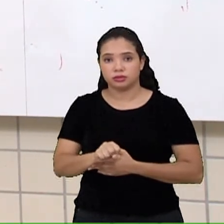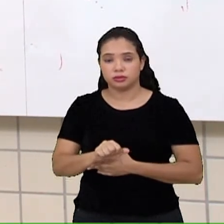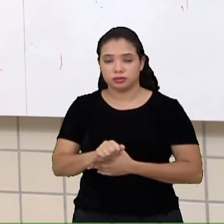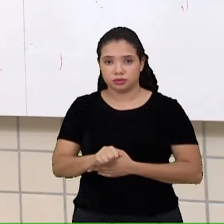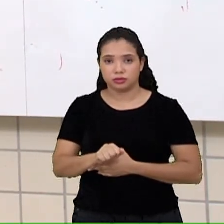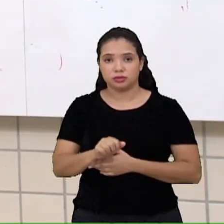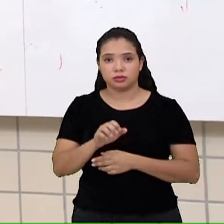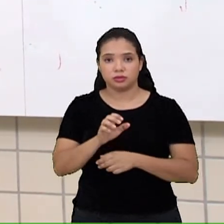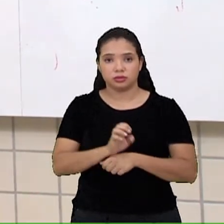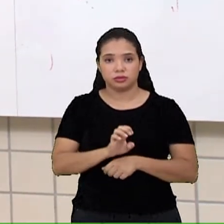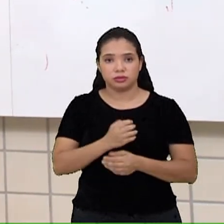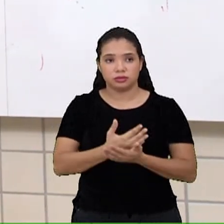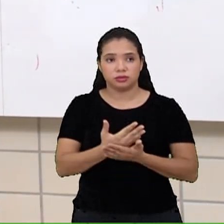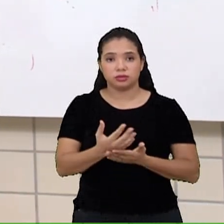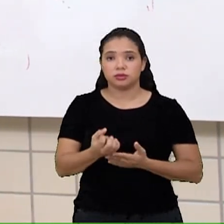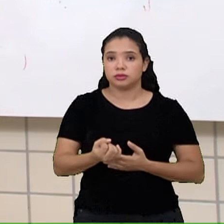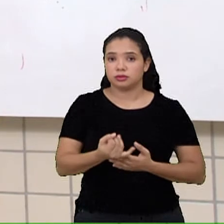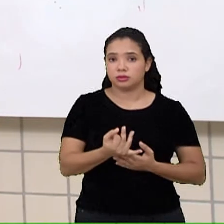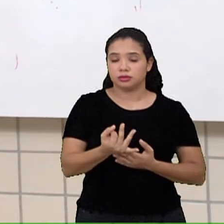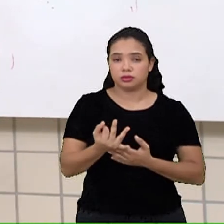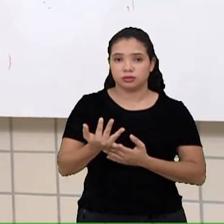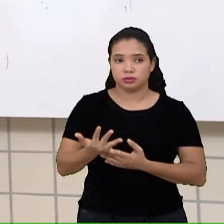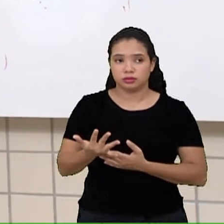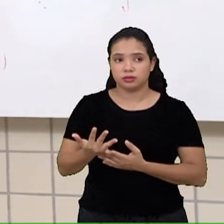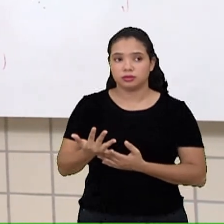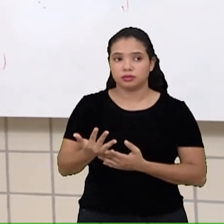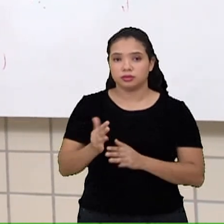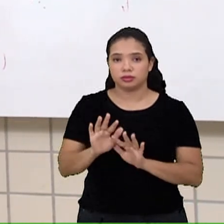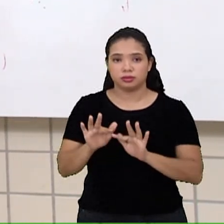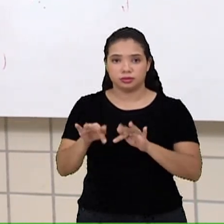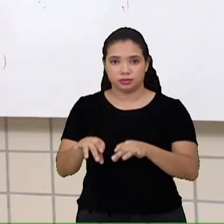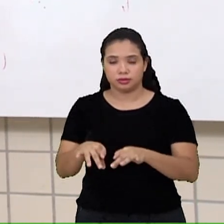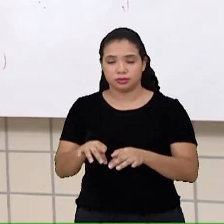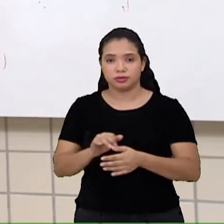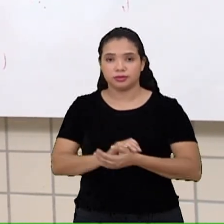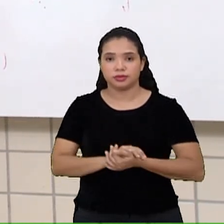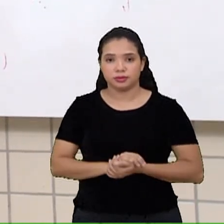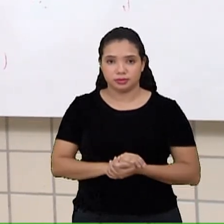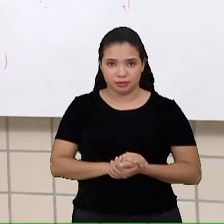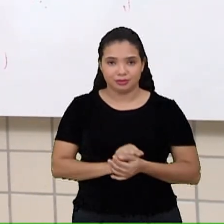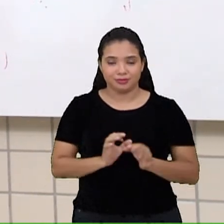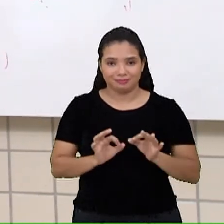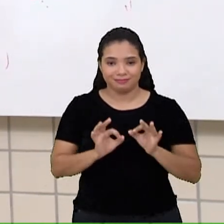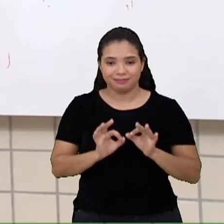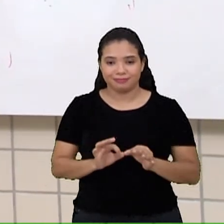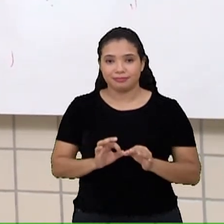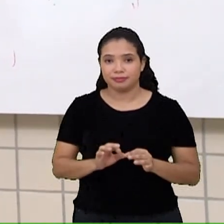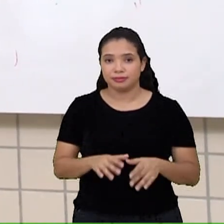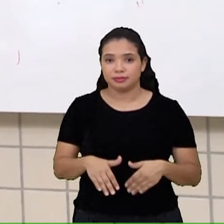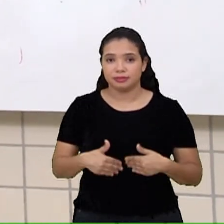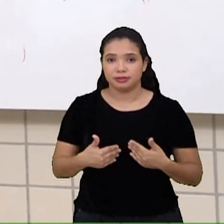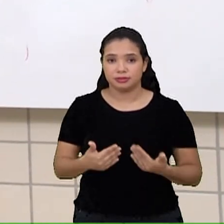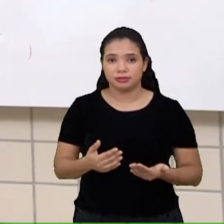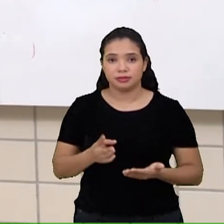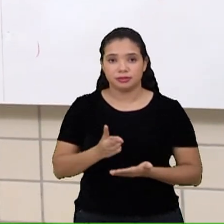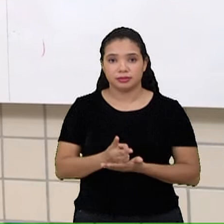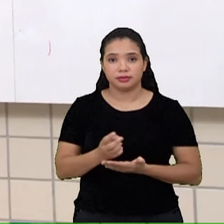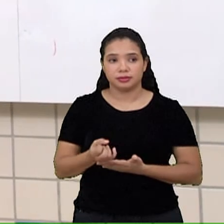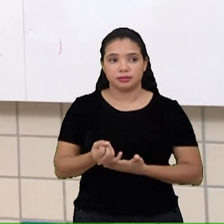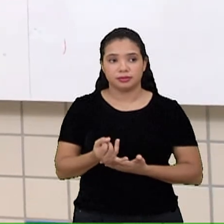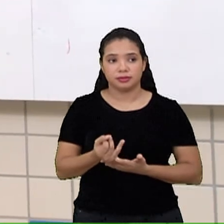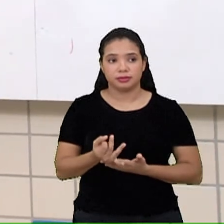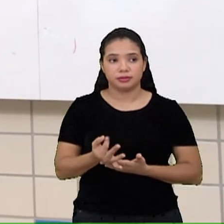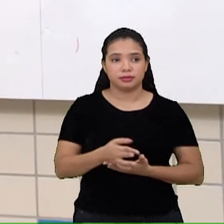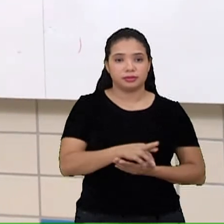inicial tem que ser a mesma quantidade de massa do meu estágio final, certo? Ou seja, a mesma quantidade que eu vou ter aqui